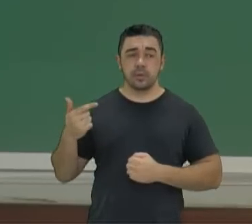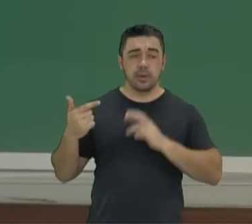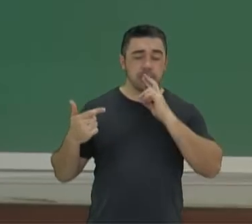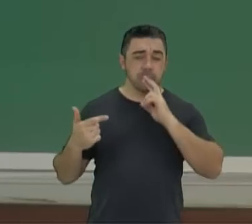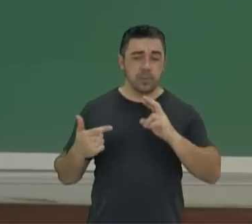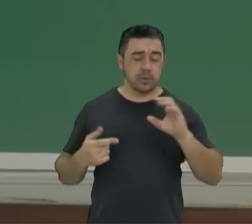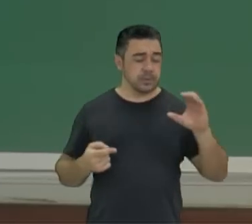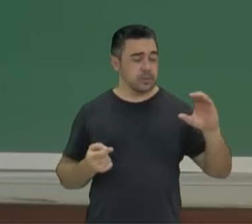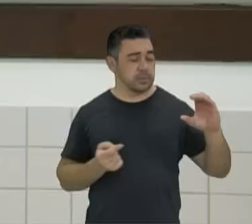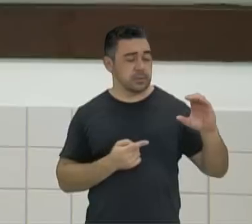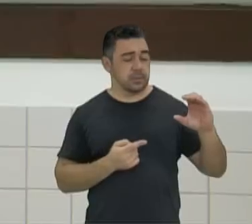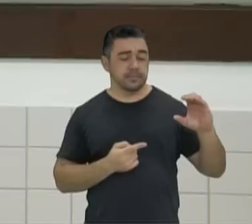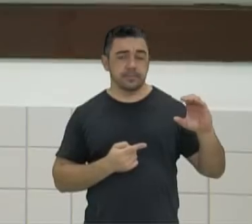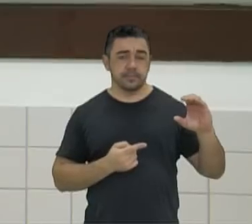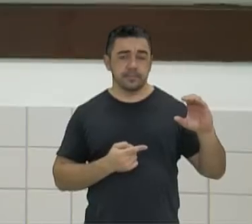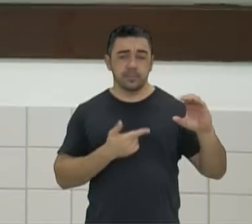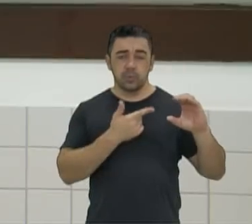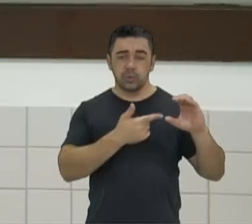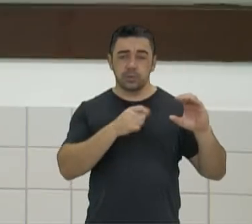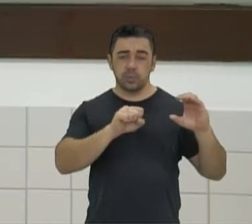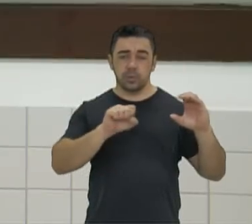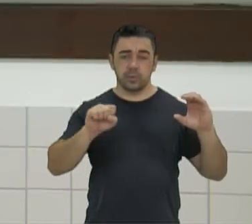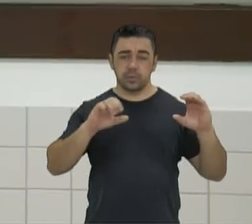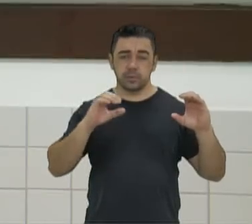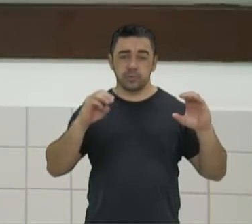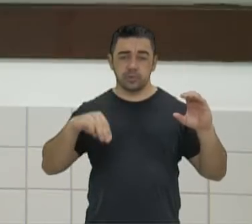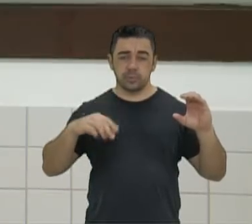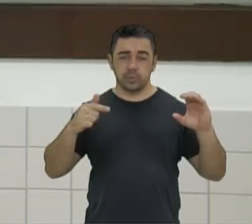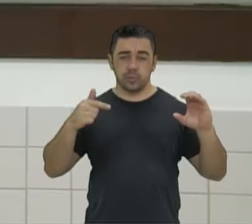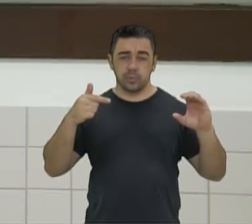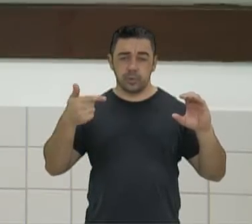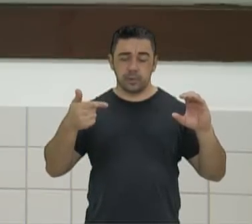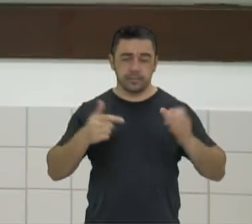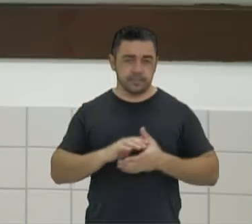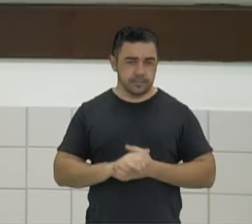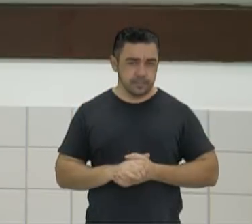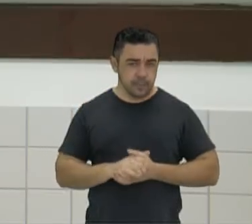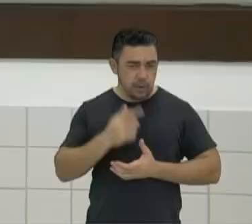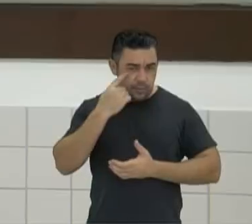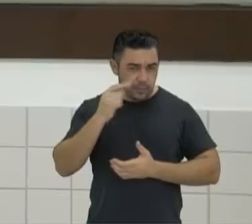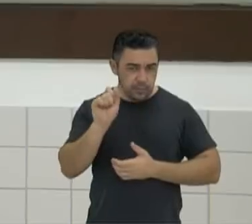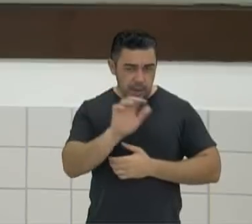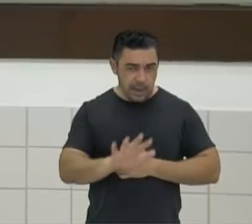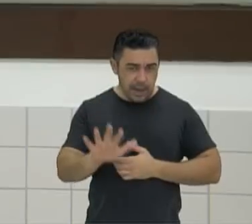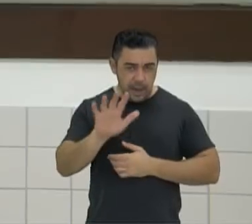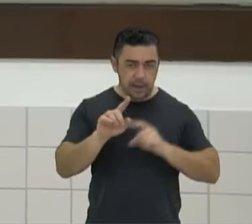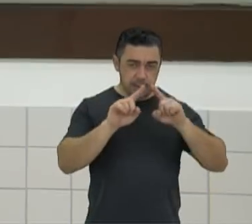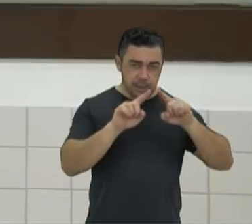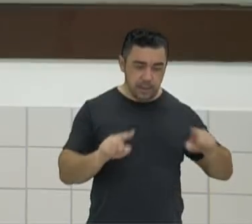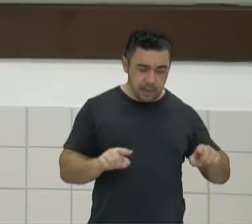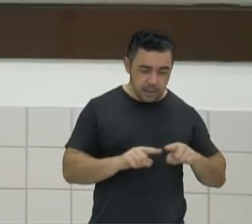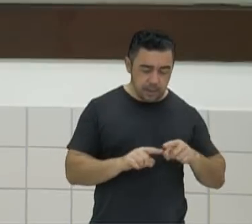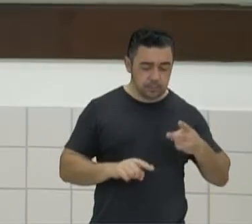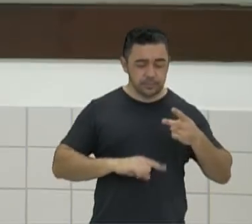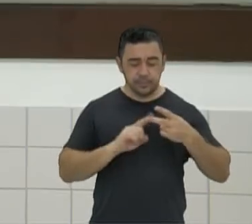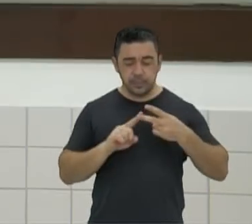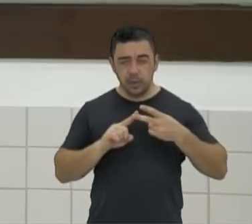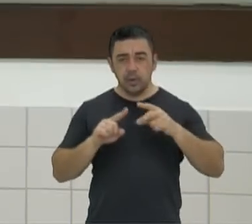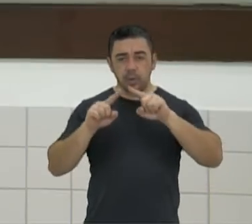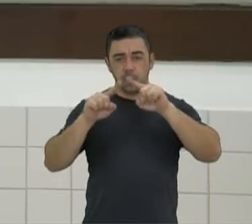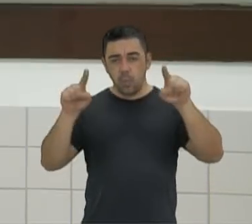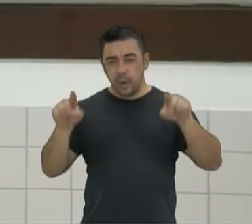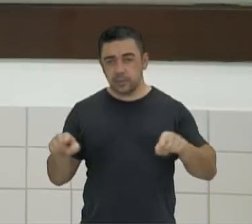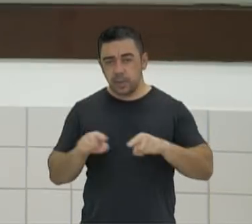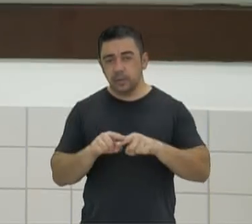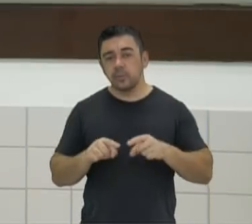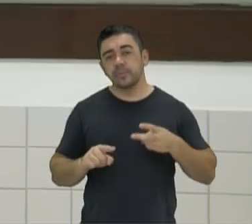letra C, 288 centímetros quadrados. Bom, já vimos a área do triângulo, já vimos a área do quadrado, tá faltando